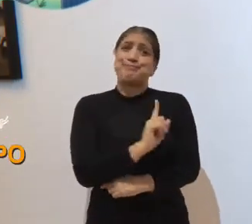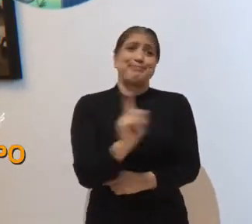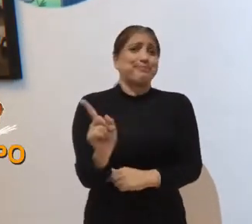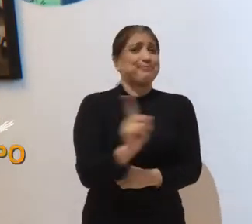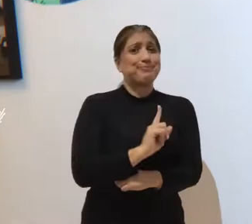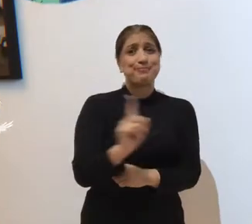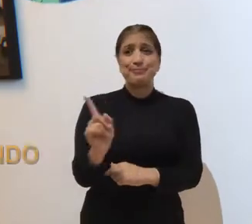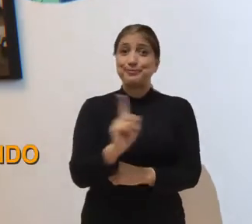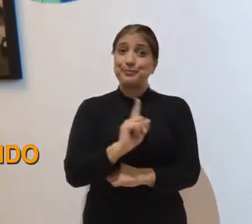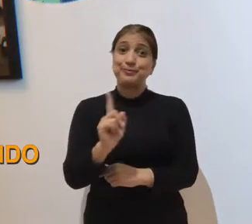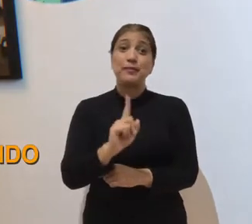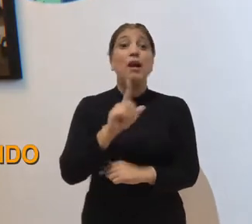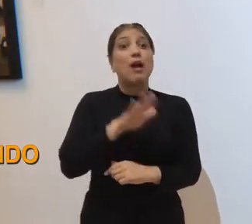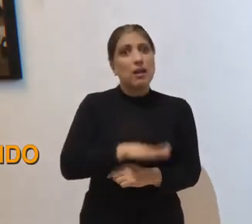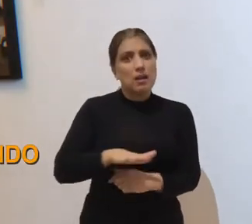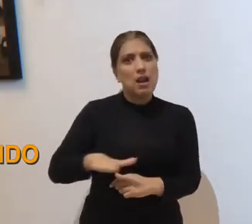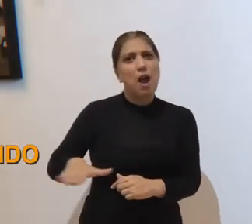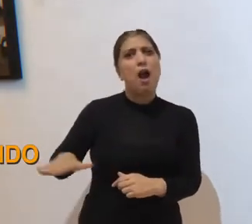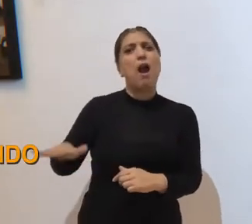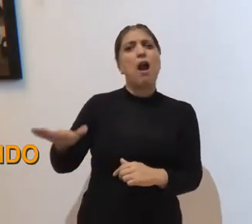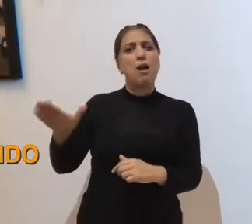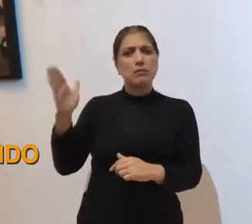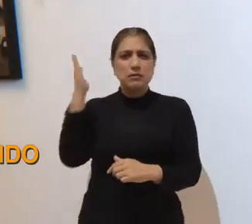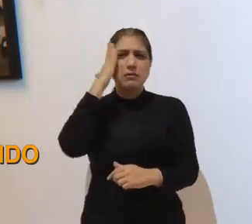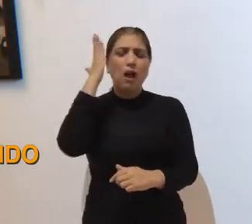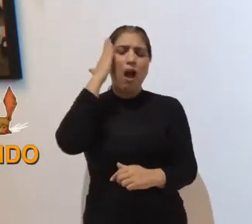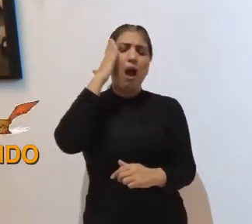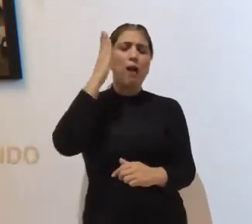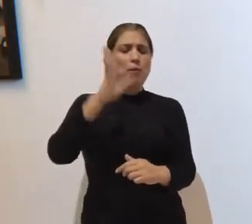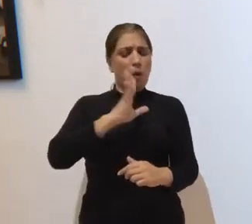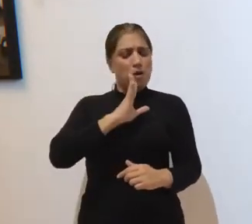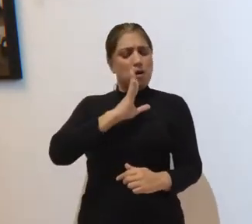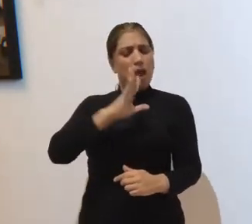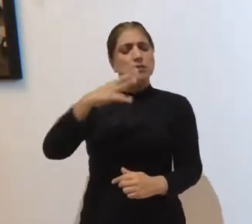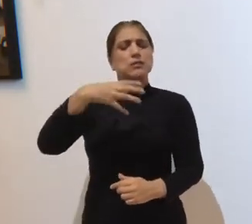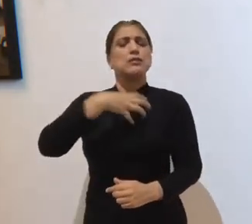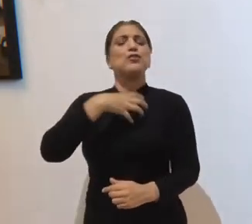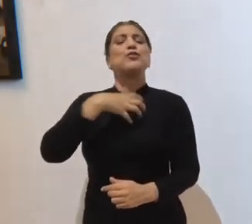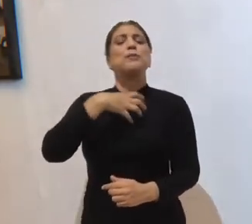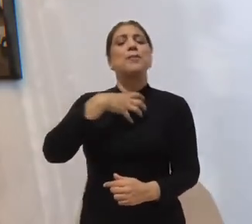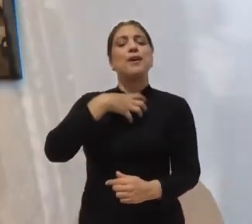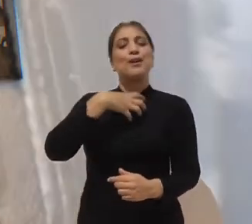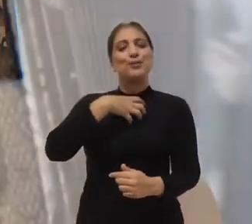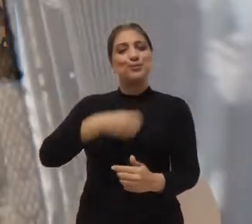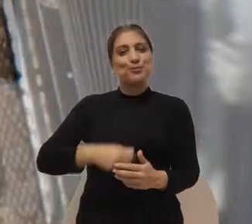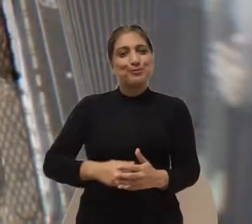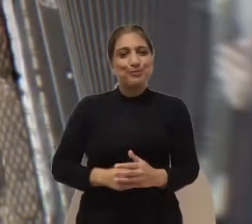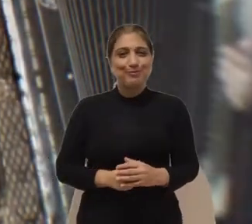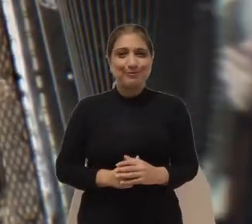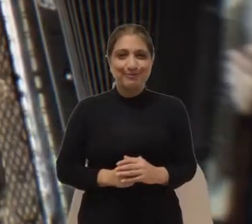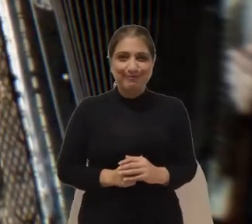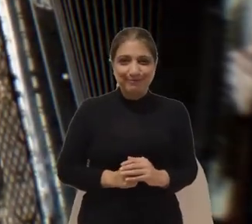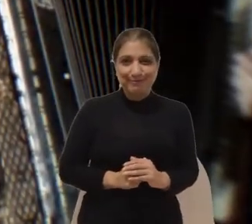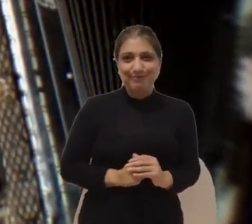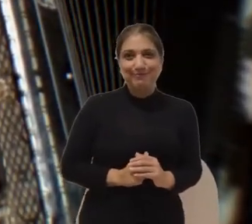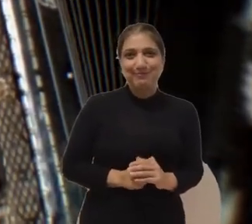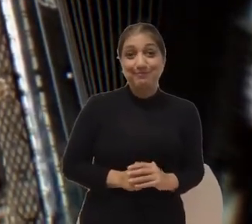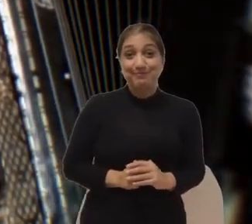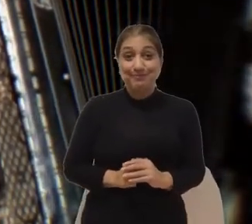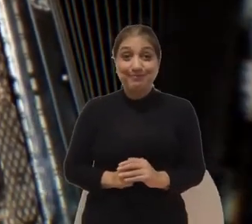tempo. Criança também sabe muito do seu mundo e do seu sentimento.